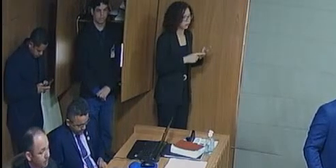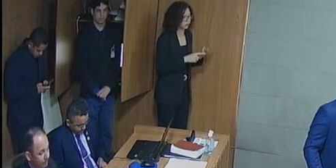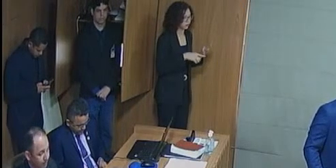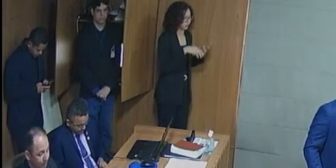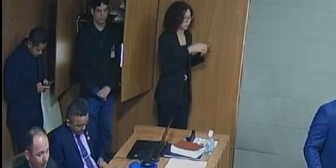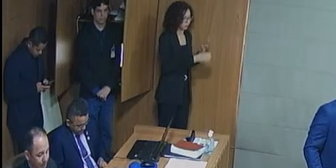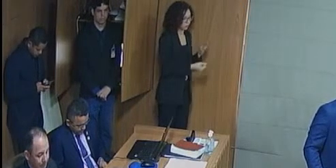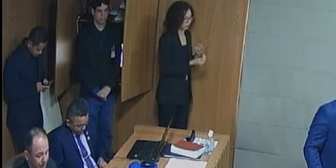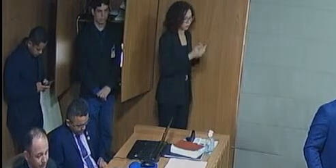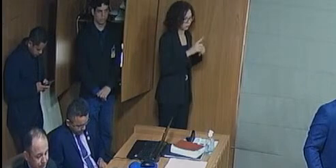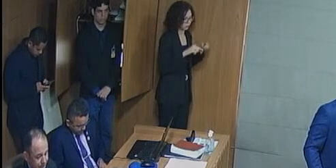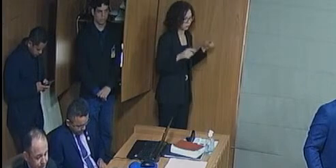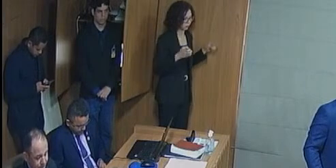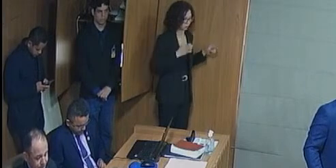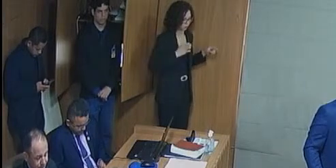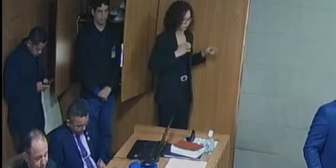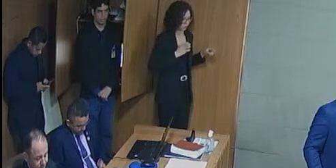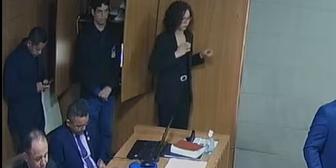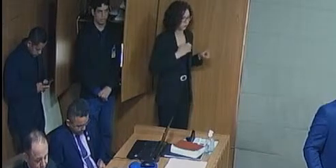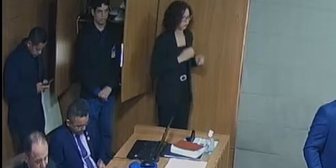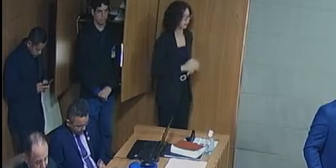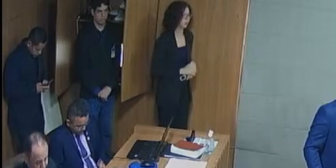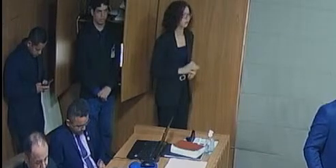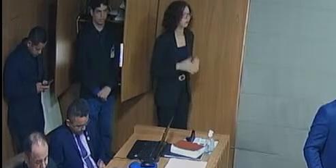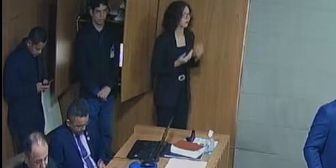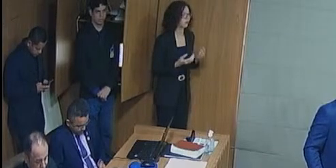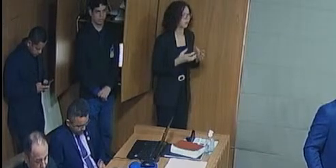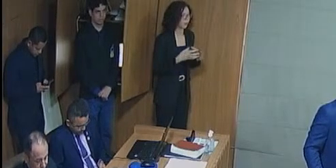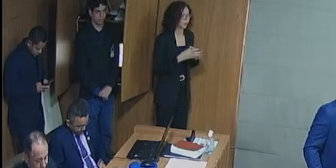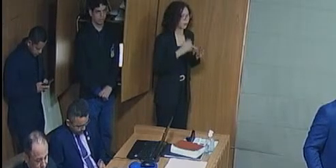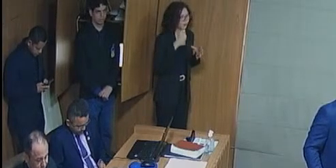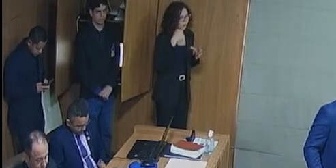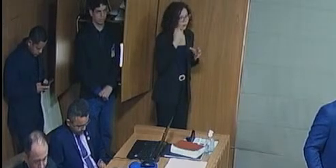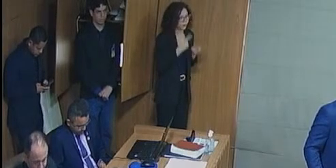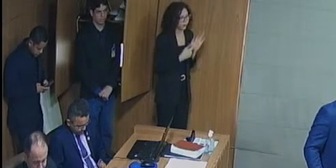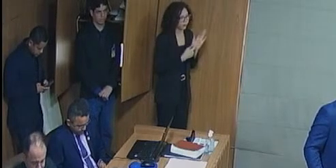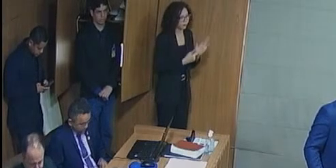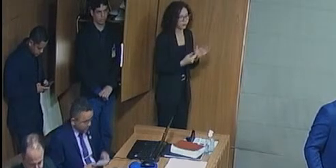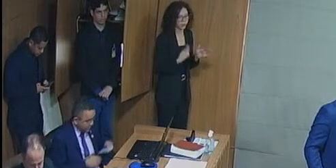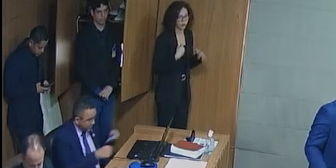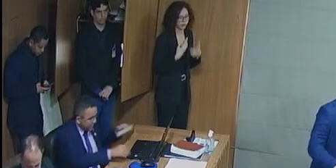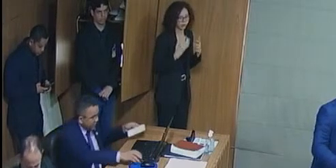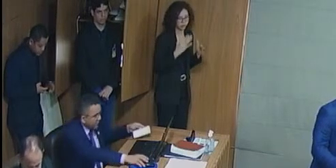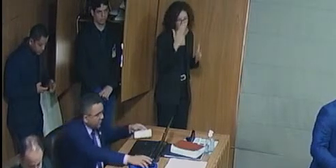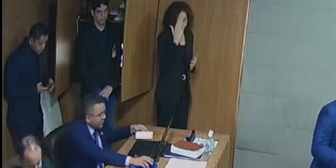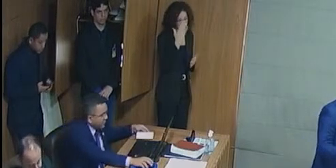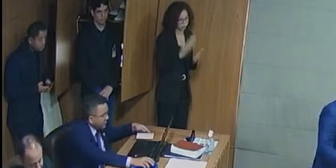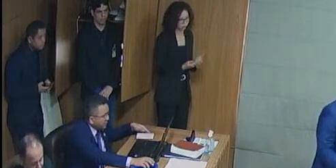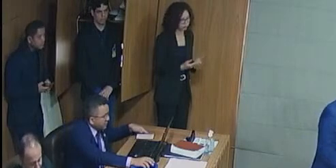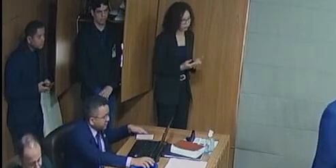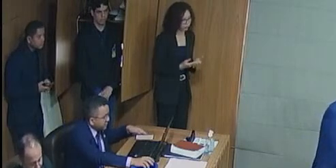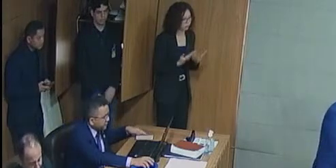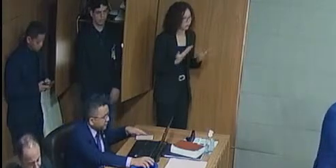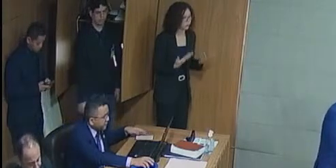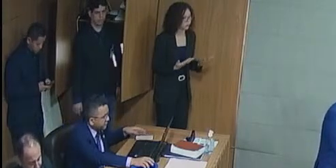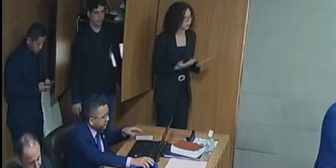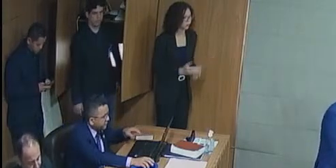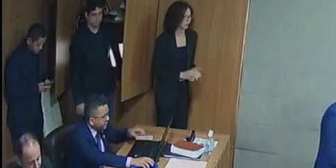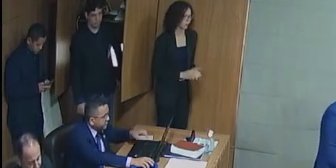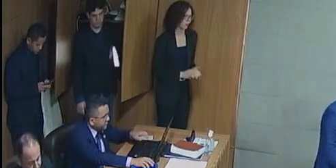bens quando a minha equipe de advogados me apresentou eu não quis acreditar relutei segurei em